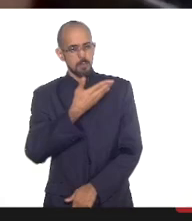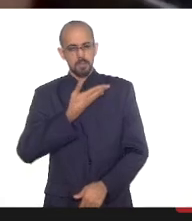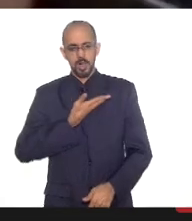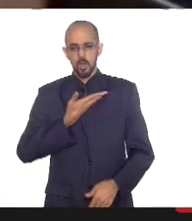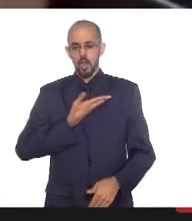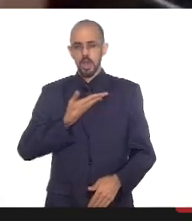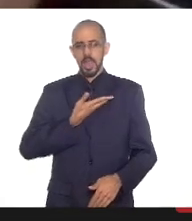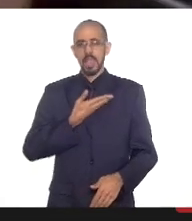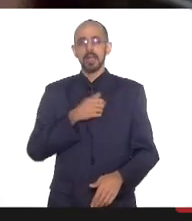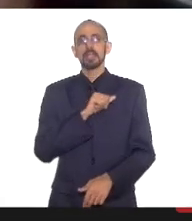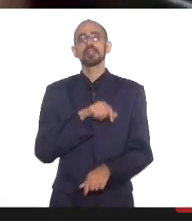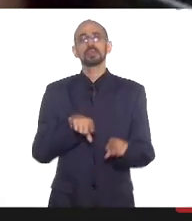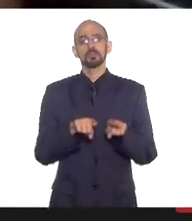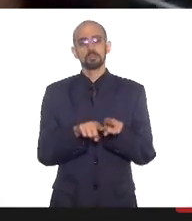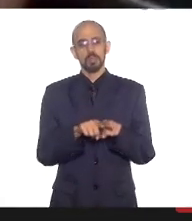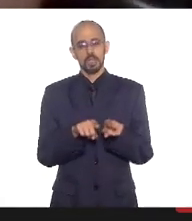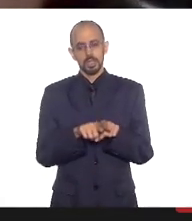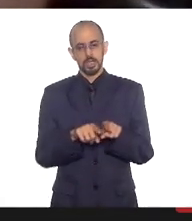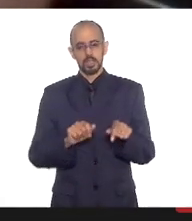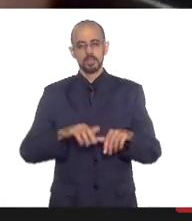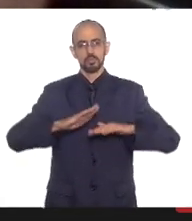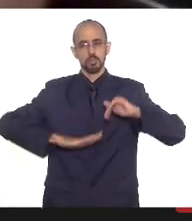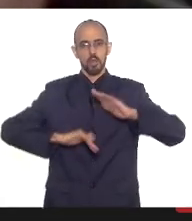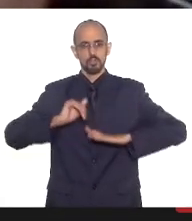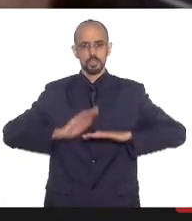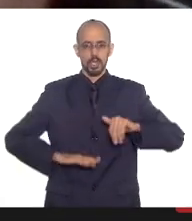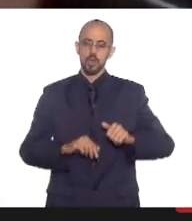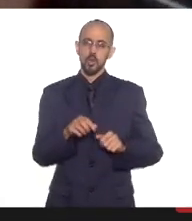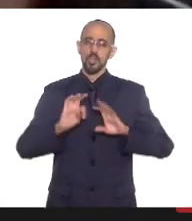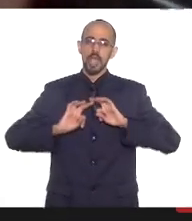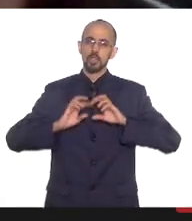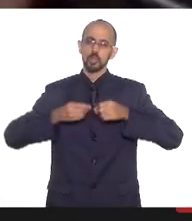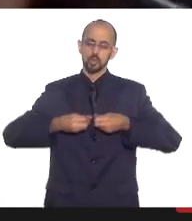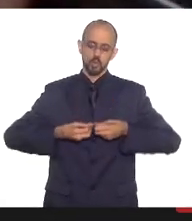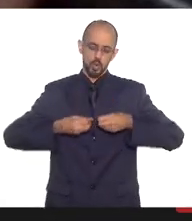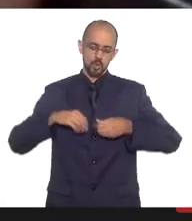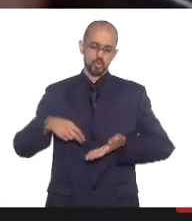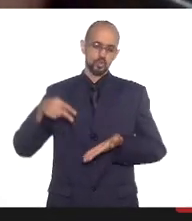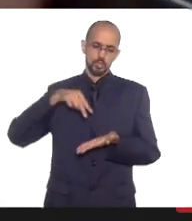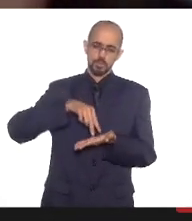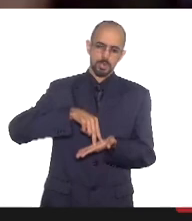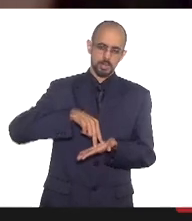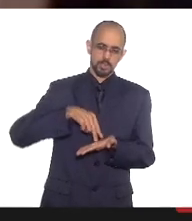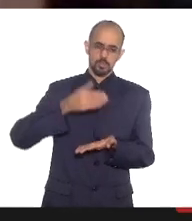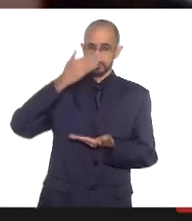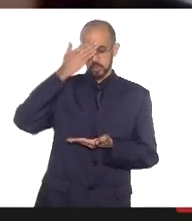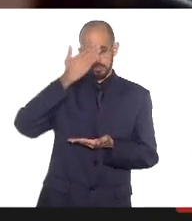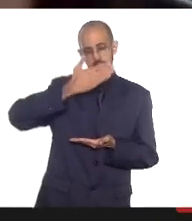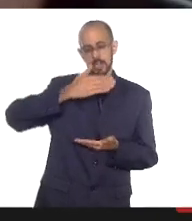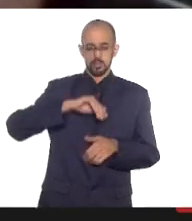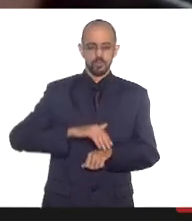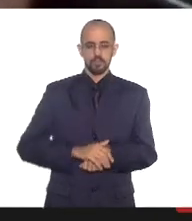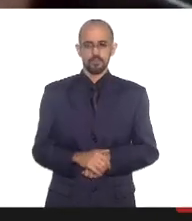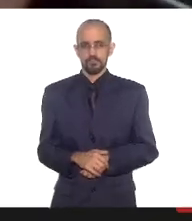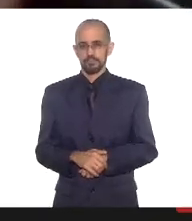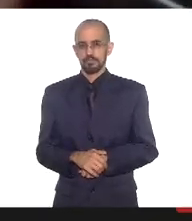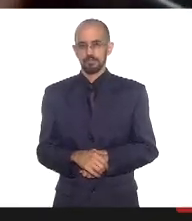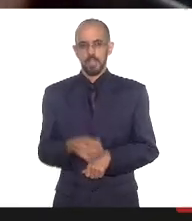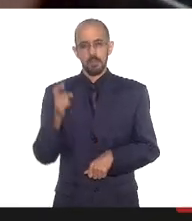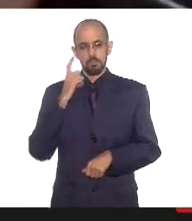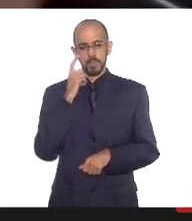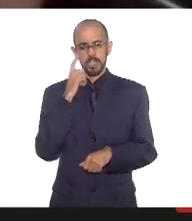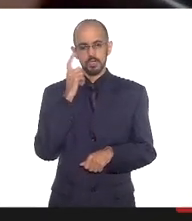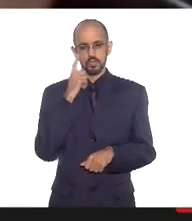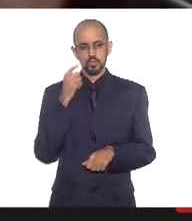categoria enfermeira também é a todos os demais presentes Obrigada pela oportunidade de Paula é tempo de